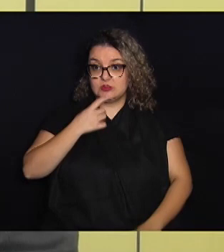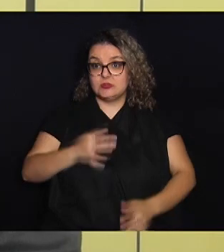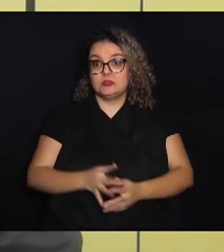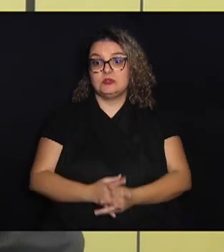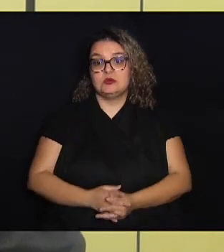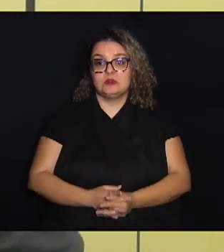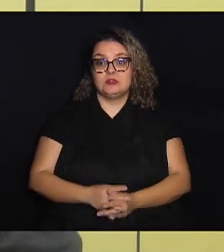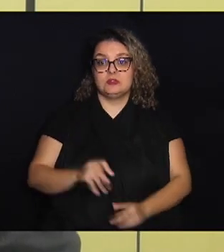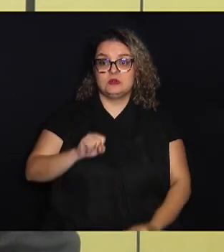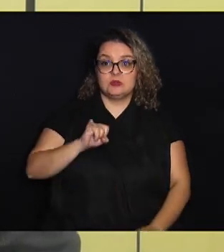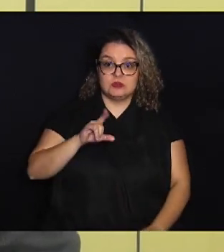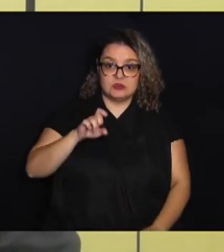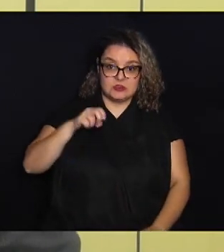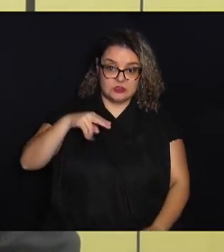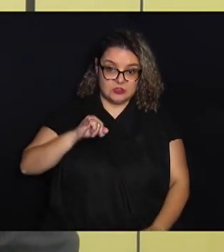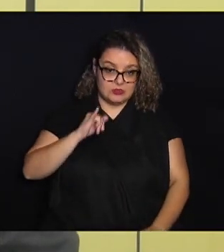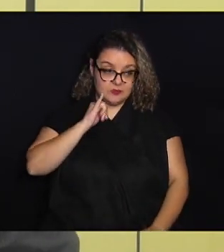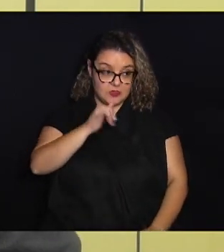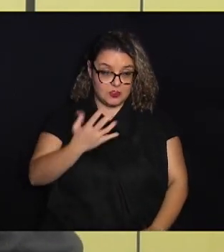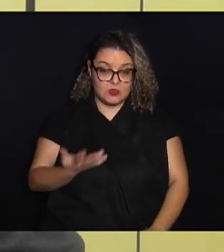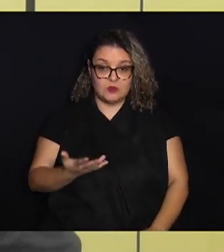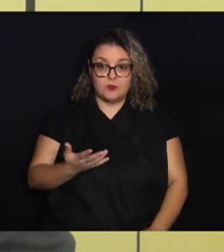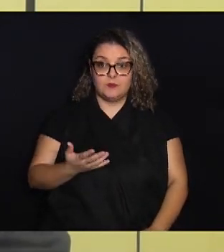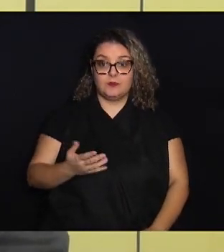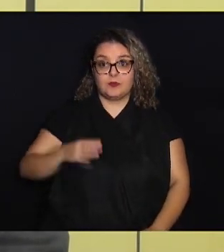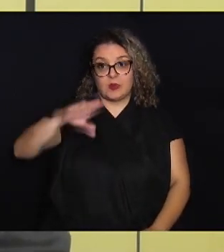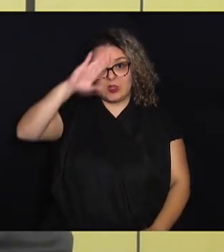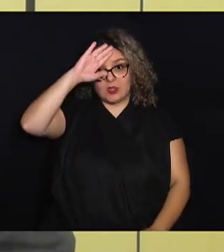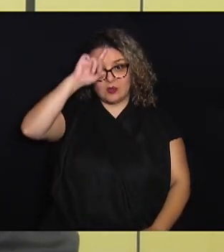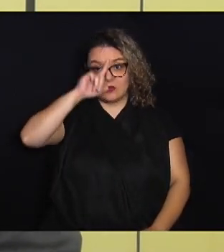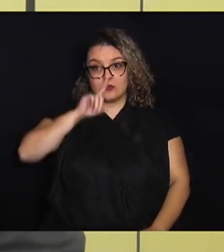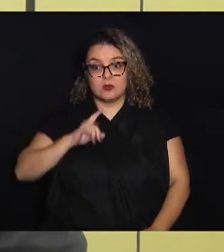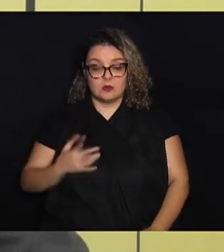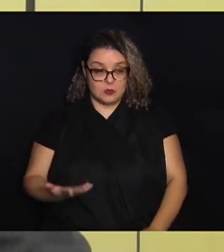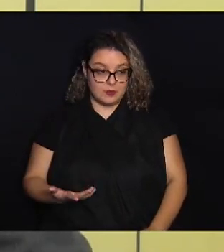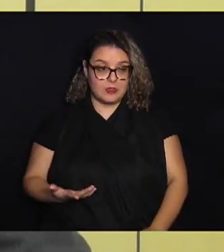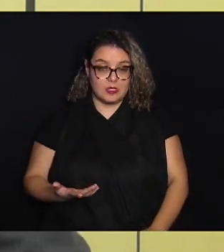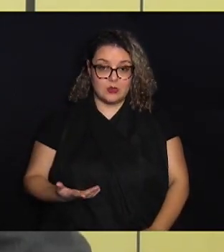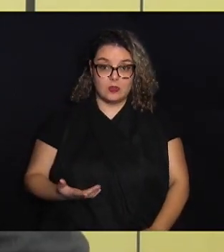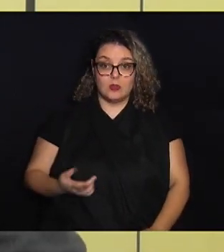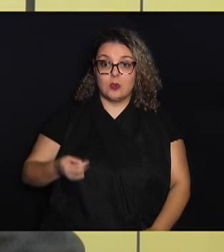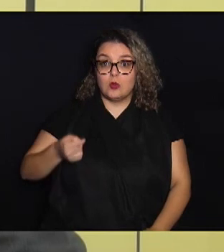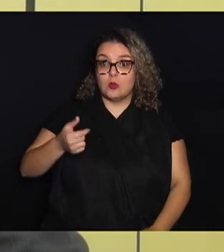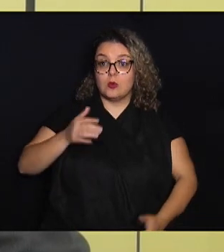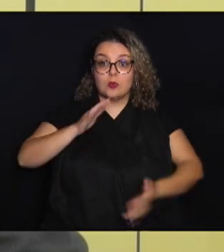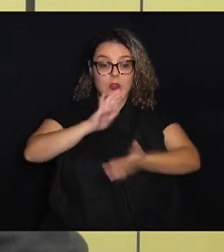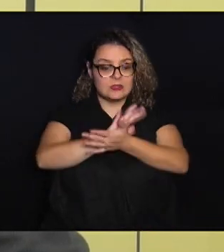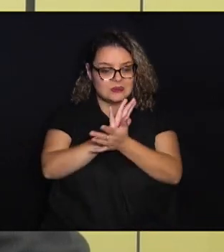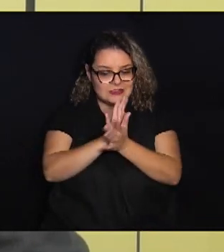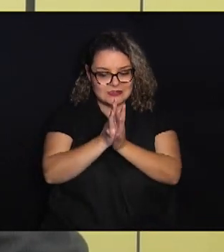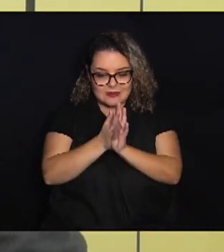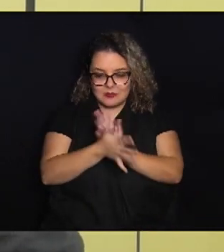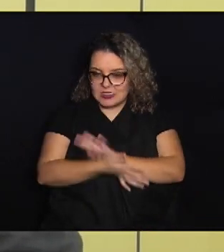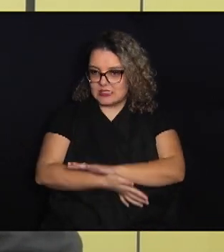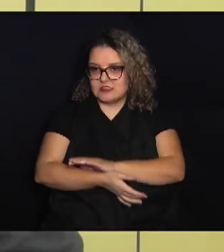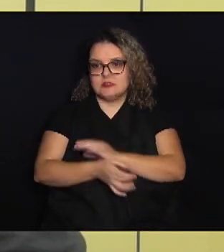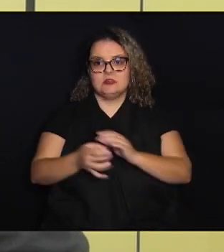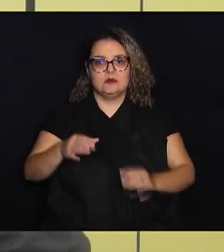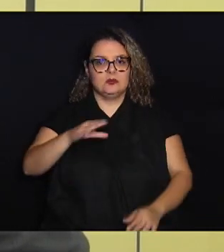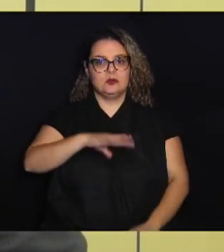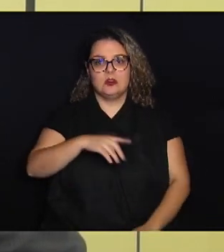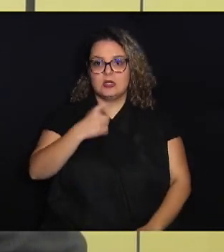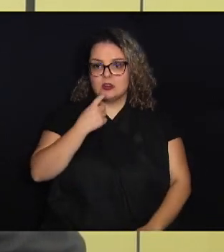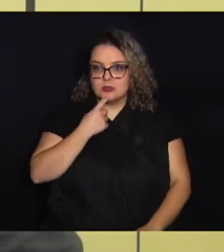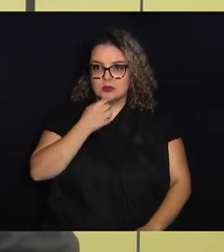Sidney falou agora mesmo sobre a questão da febre amarela. A febre amarela quase assolou a cidade, quase acabou com a cidade.